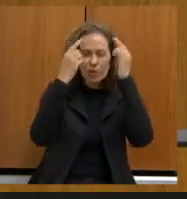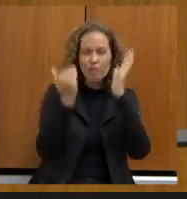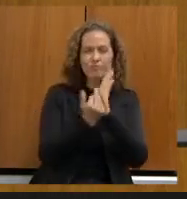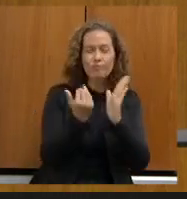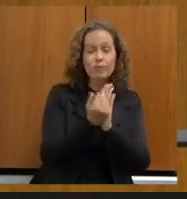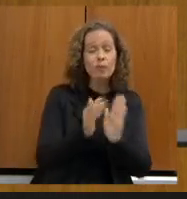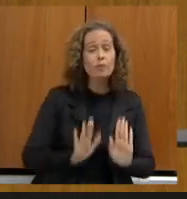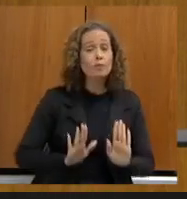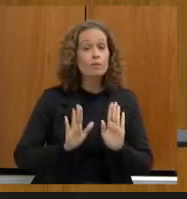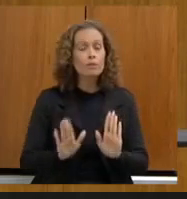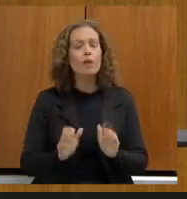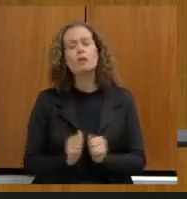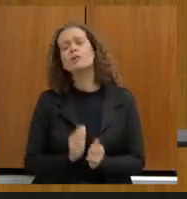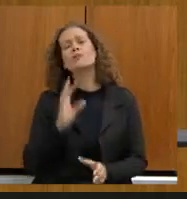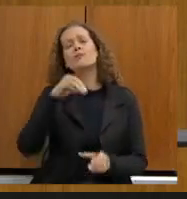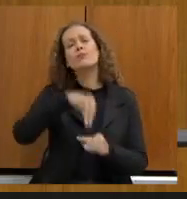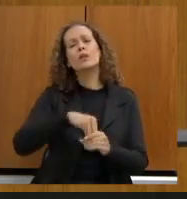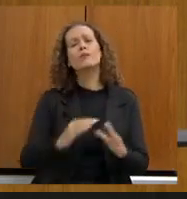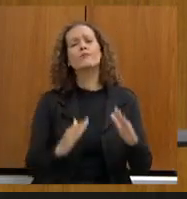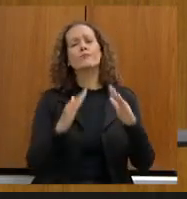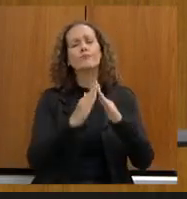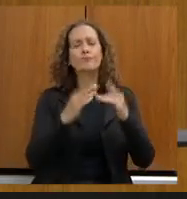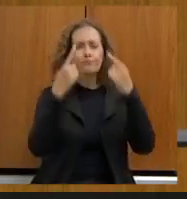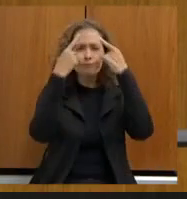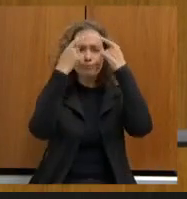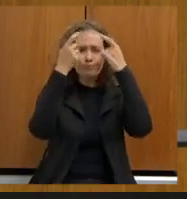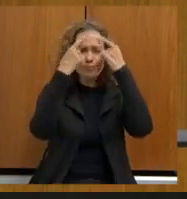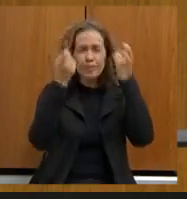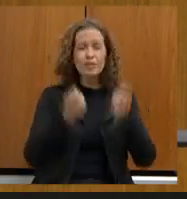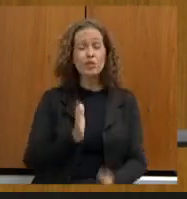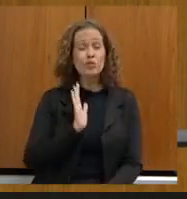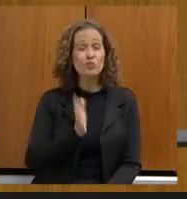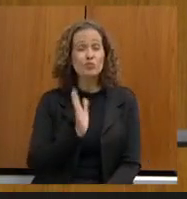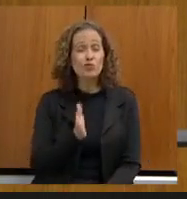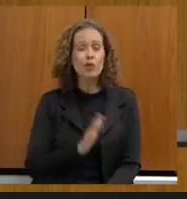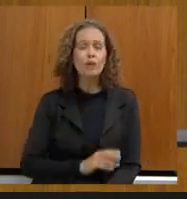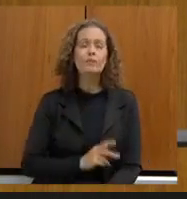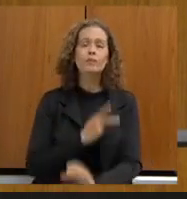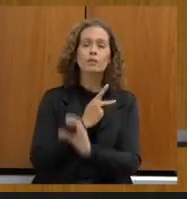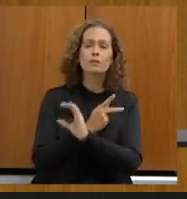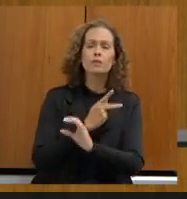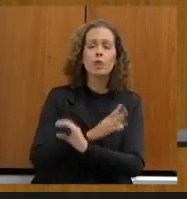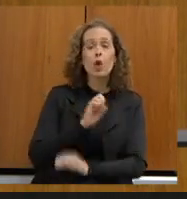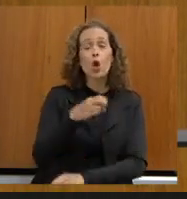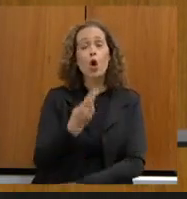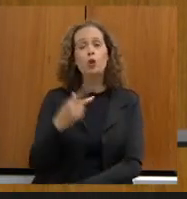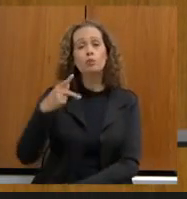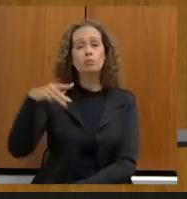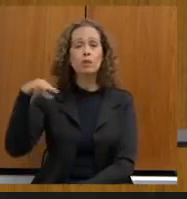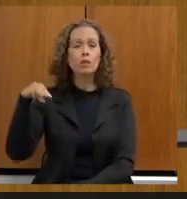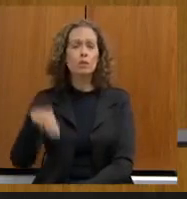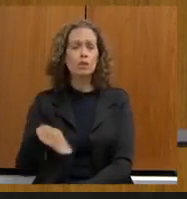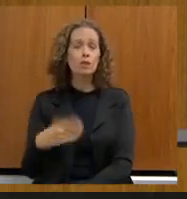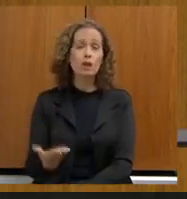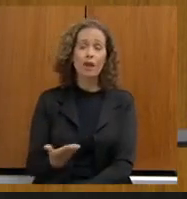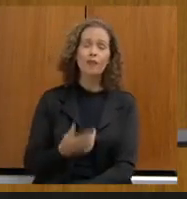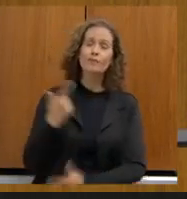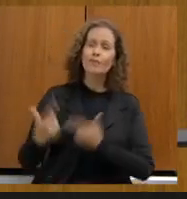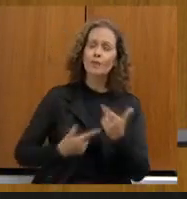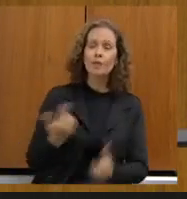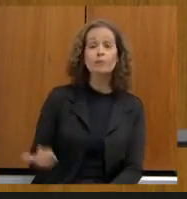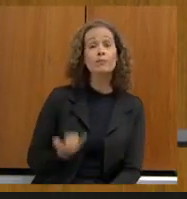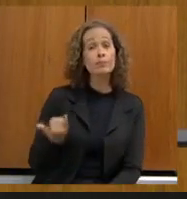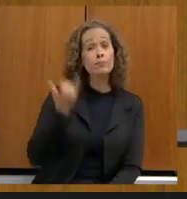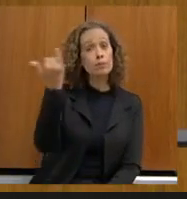o Combate à violência doméstica combate integrado que tanto a polícia civil como a polícia militar presta um papel importante na